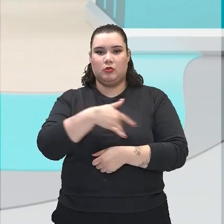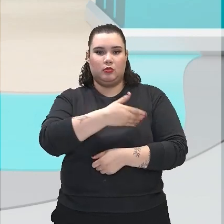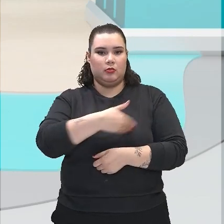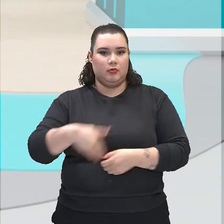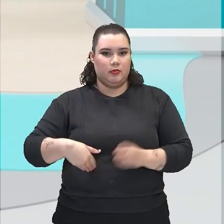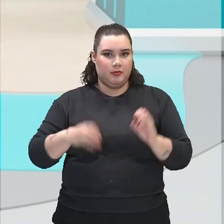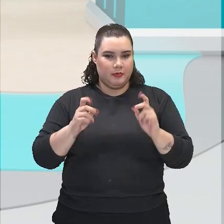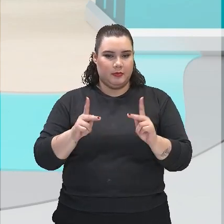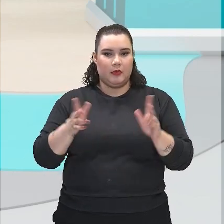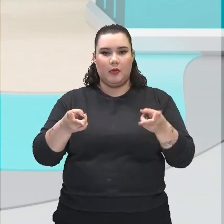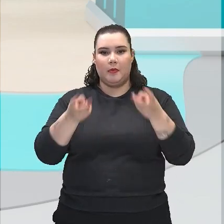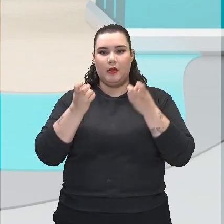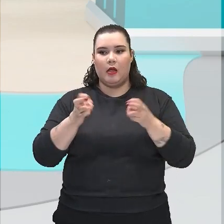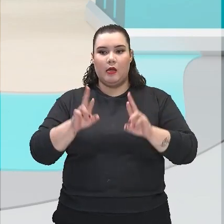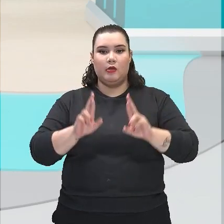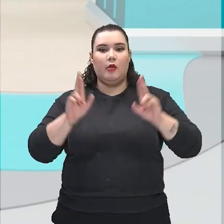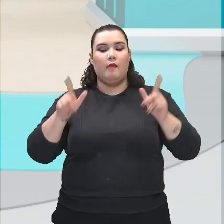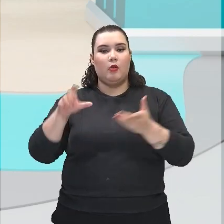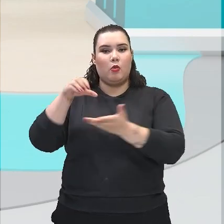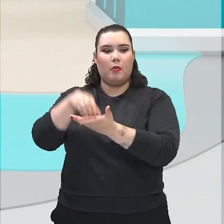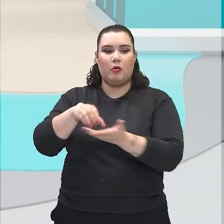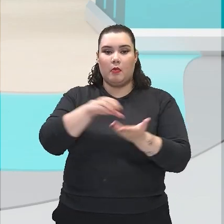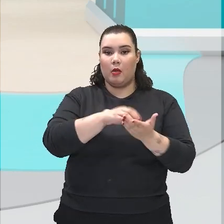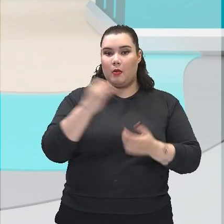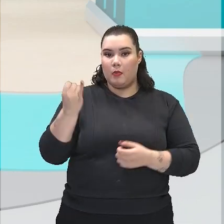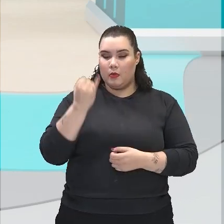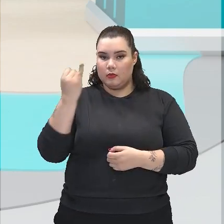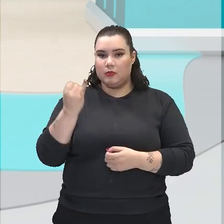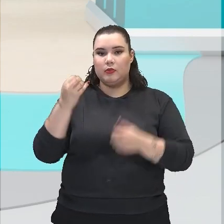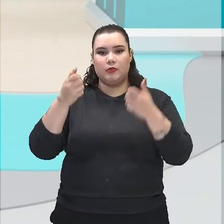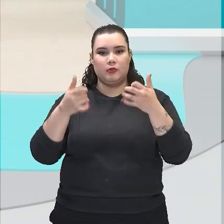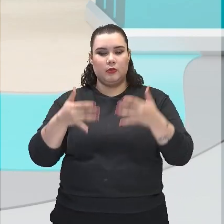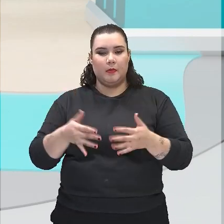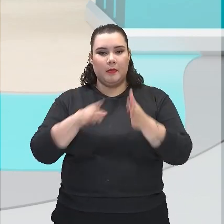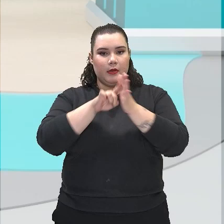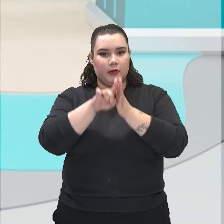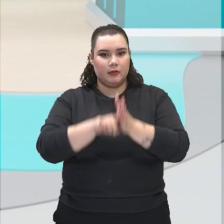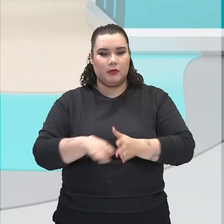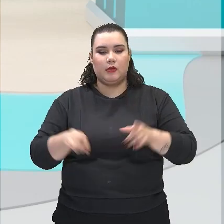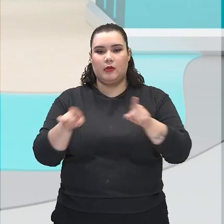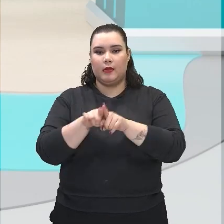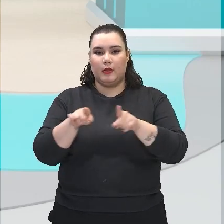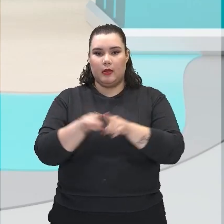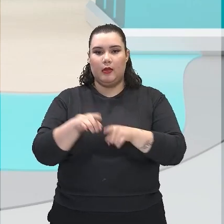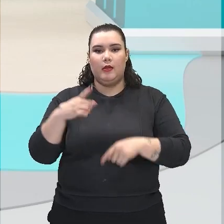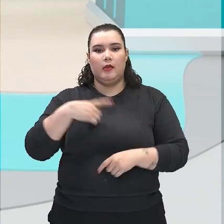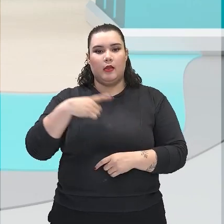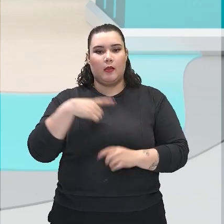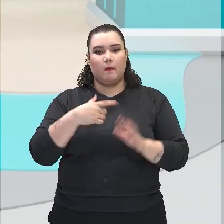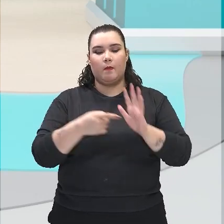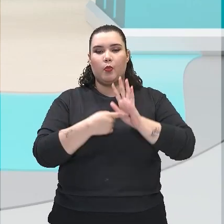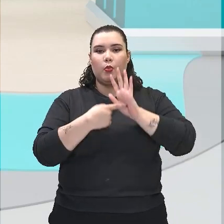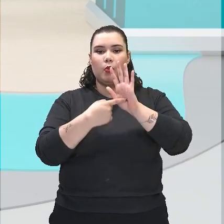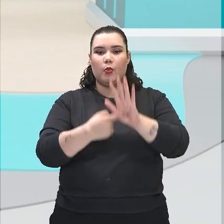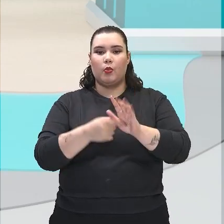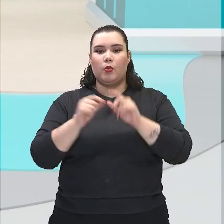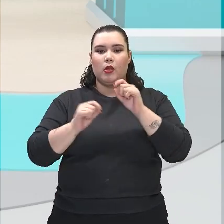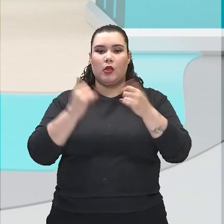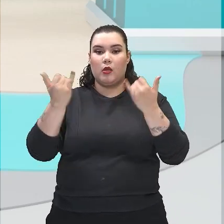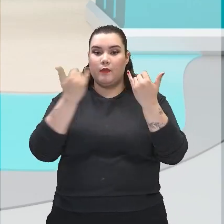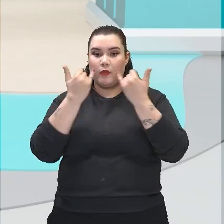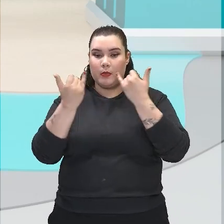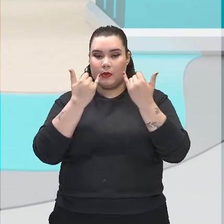Harvard. Então, perceba que são instituições importantes que fazem pesquisas e que trazem, né,